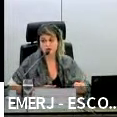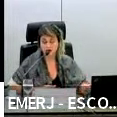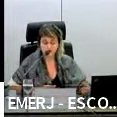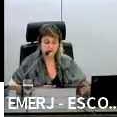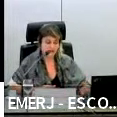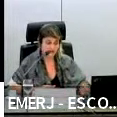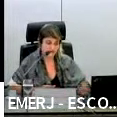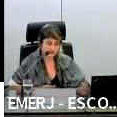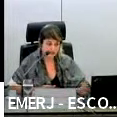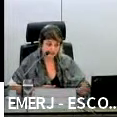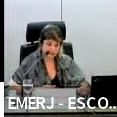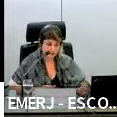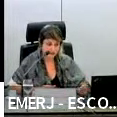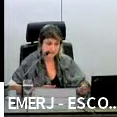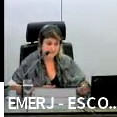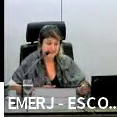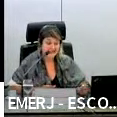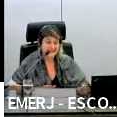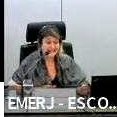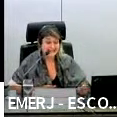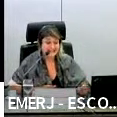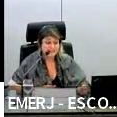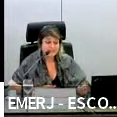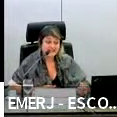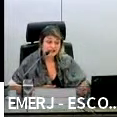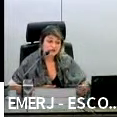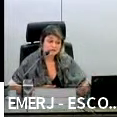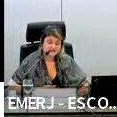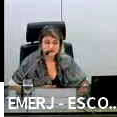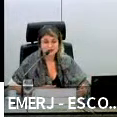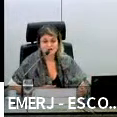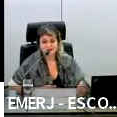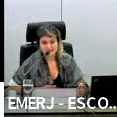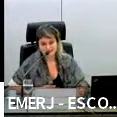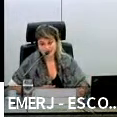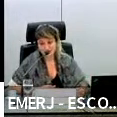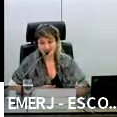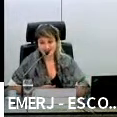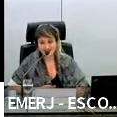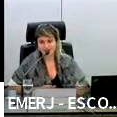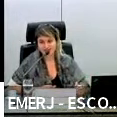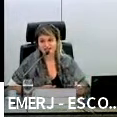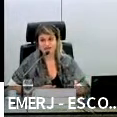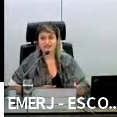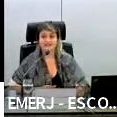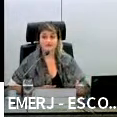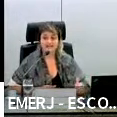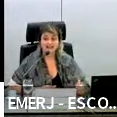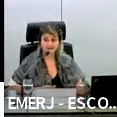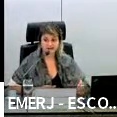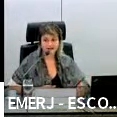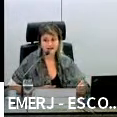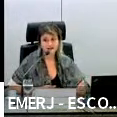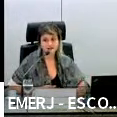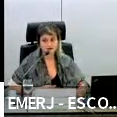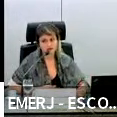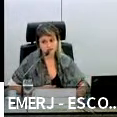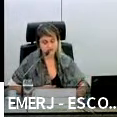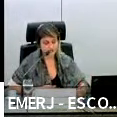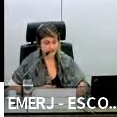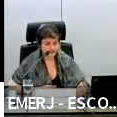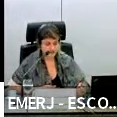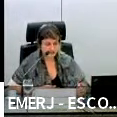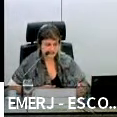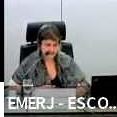gênero, que é o que os gráficos demonstram. E pelo menos 90% dessa atuação é feita nos